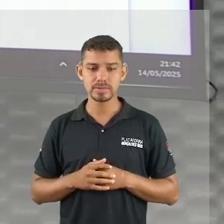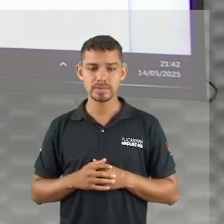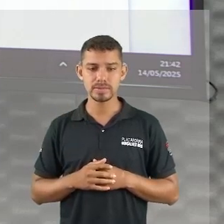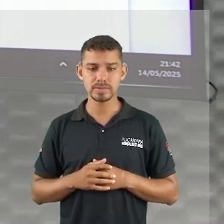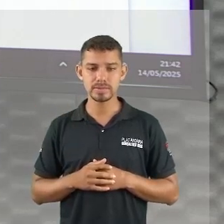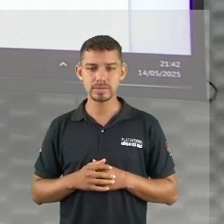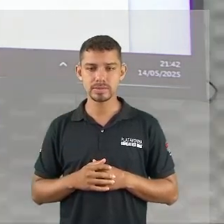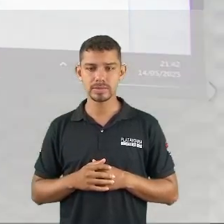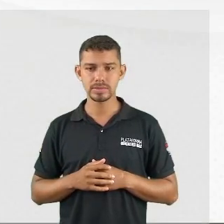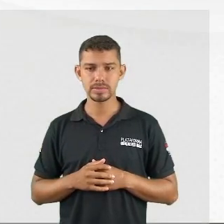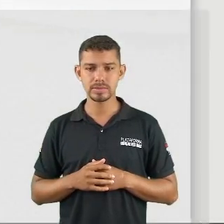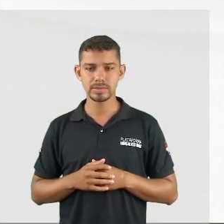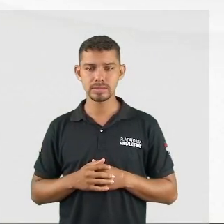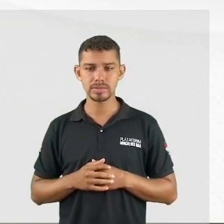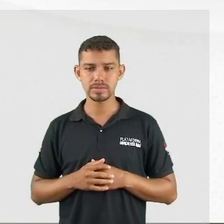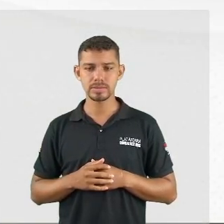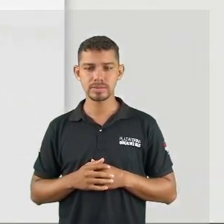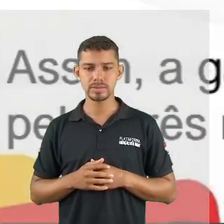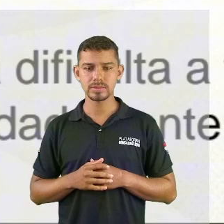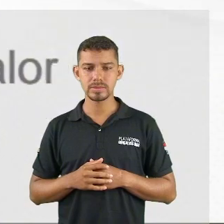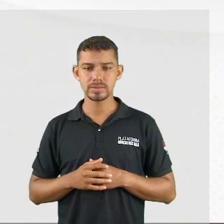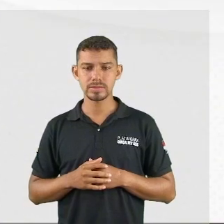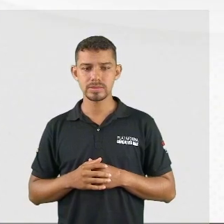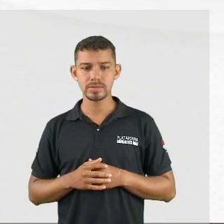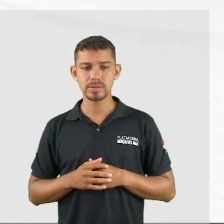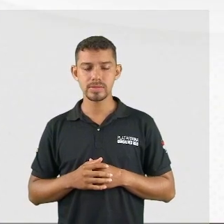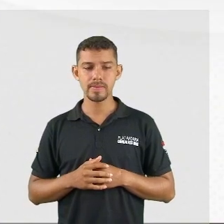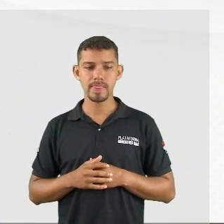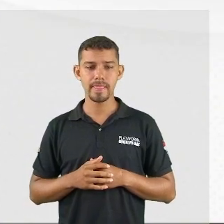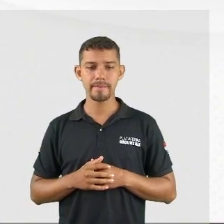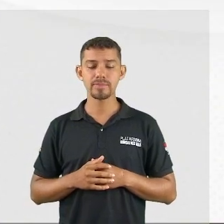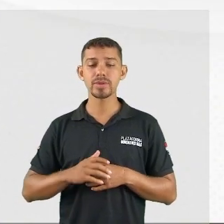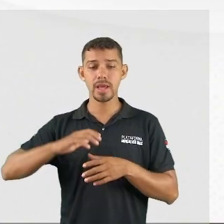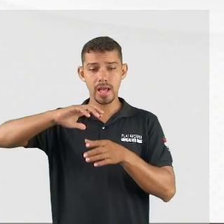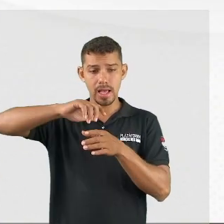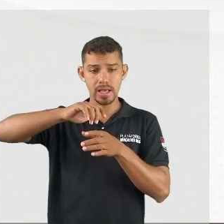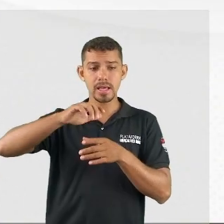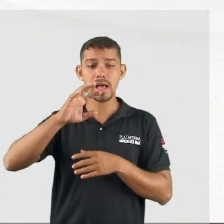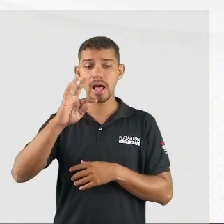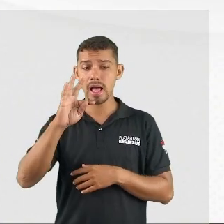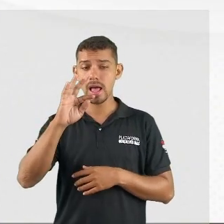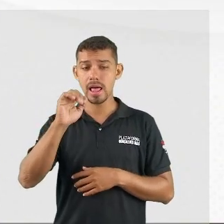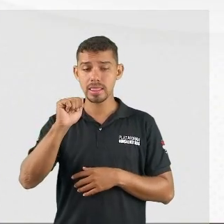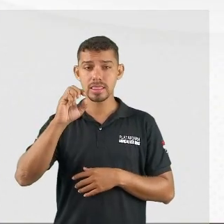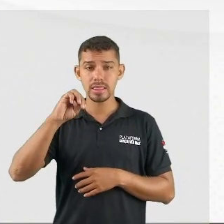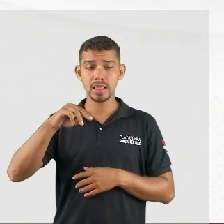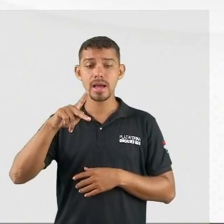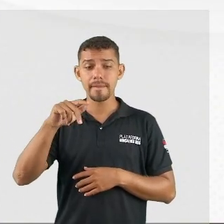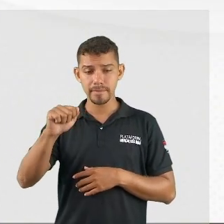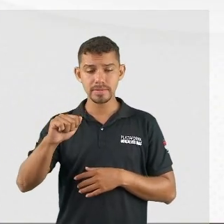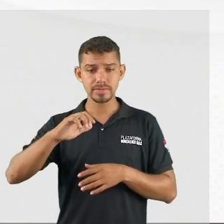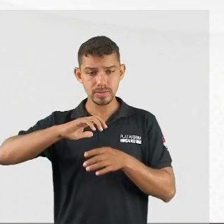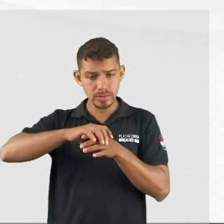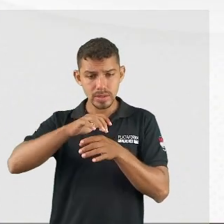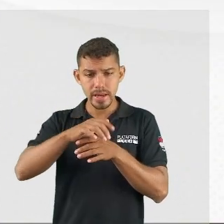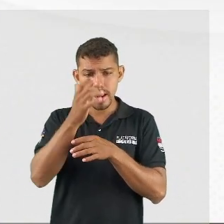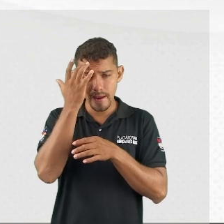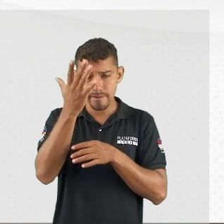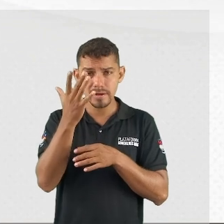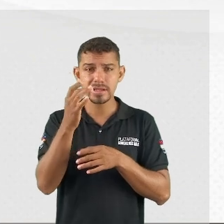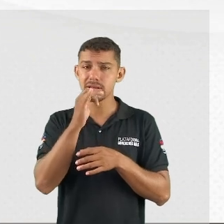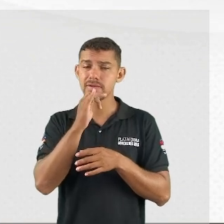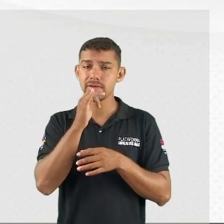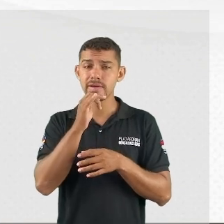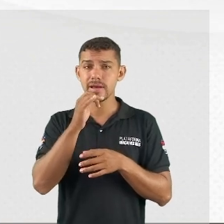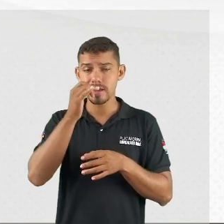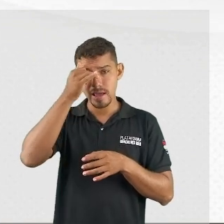peraí. Como eu falei para vocês, a tampa. A tampa, quando você coloca a tampa, evita